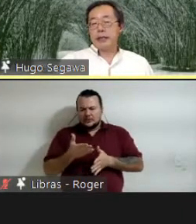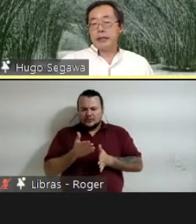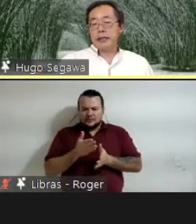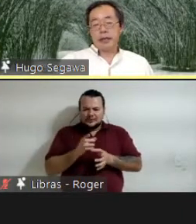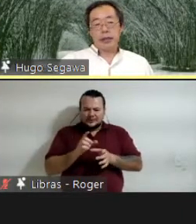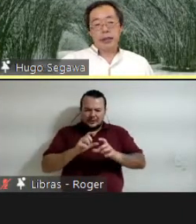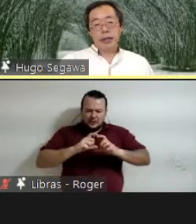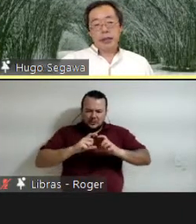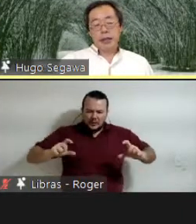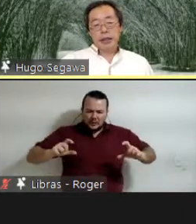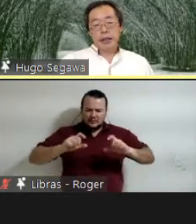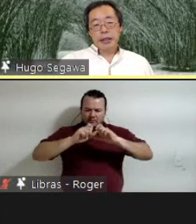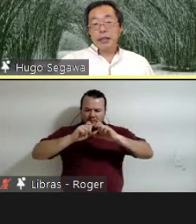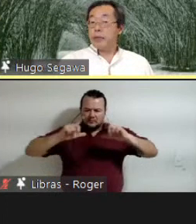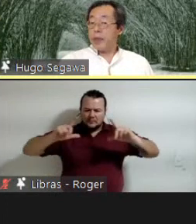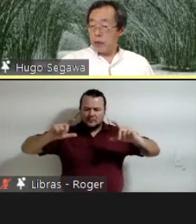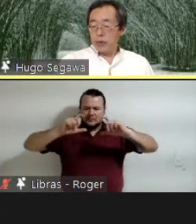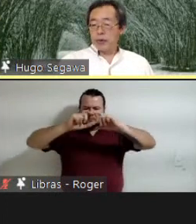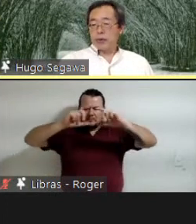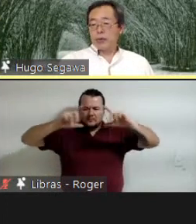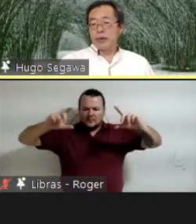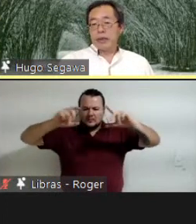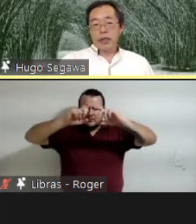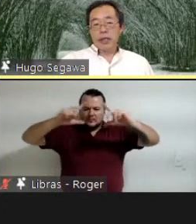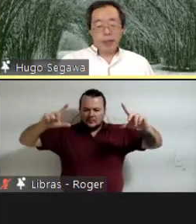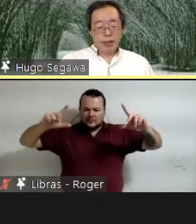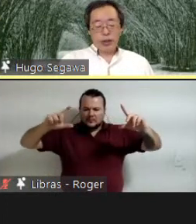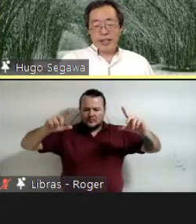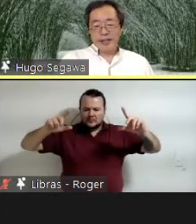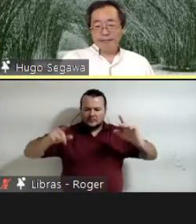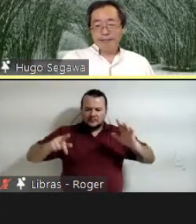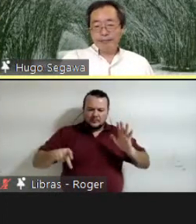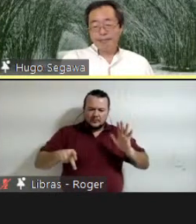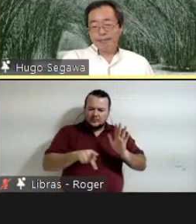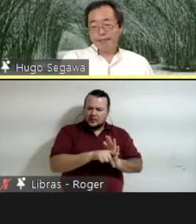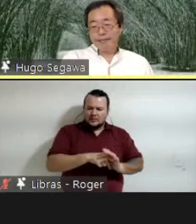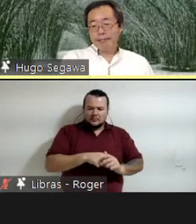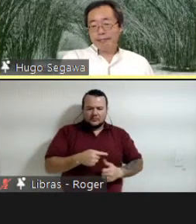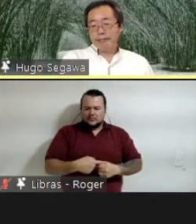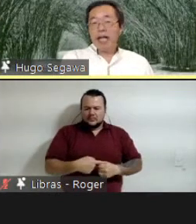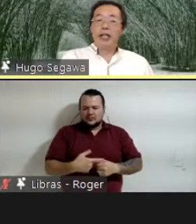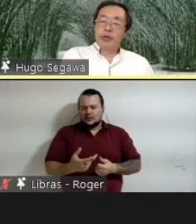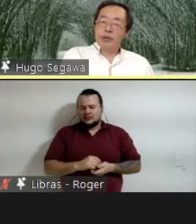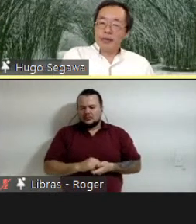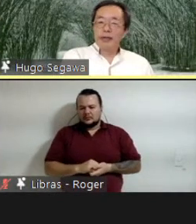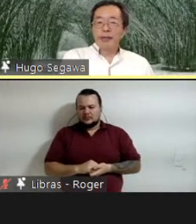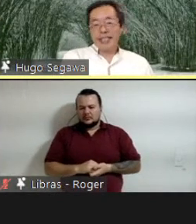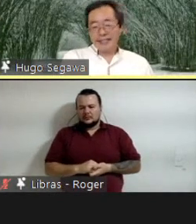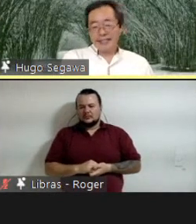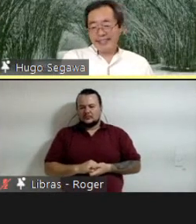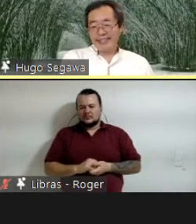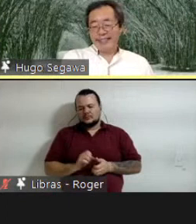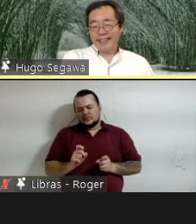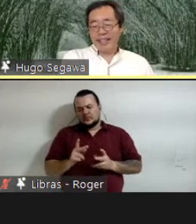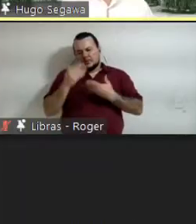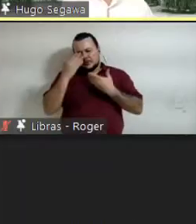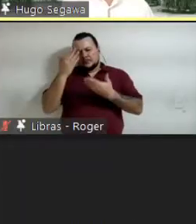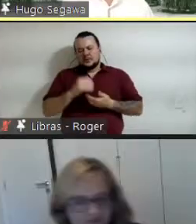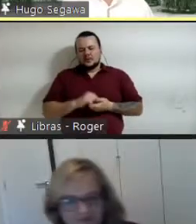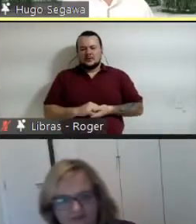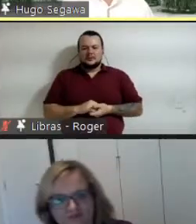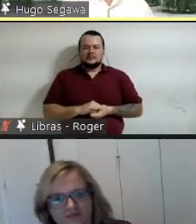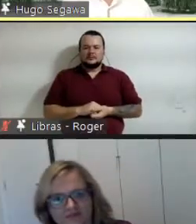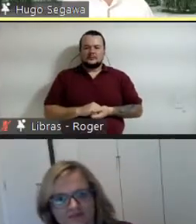camadas de patrimônio em Pretória. É isso. Obrigado. A